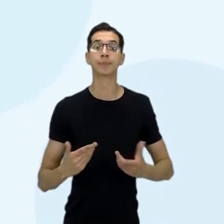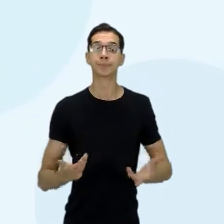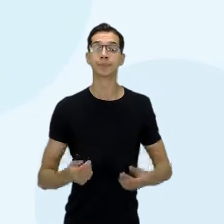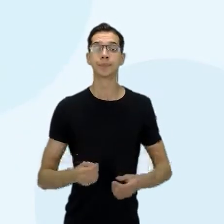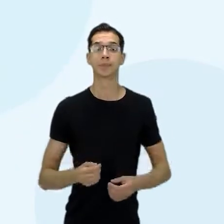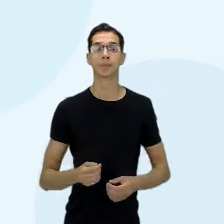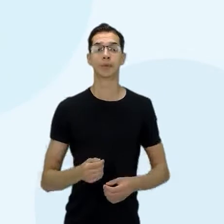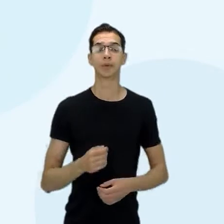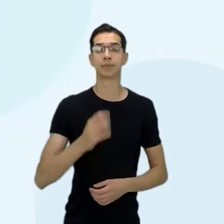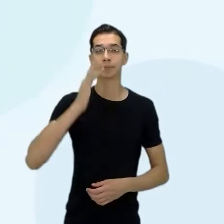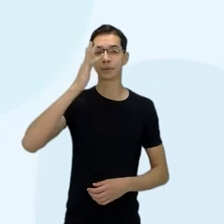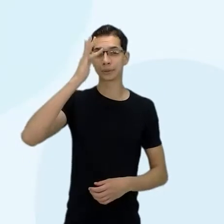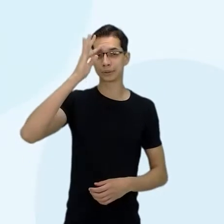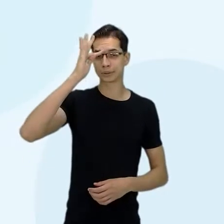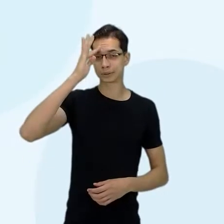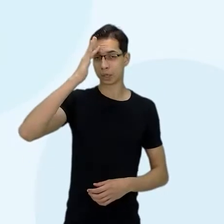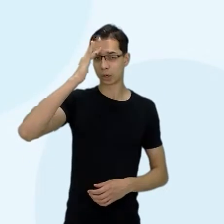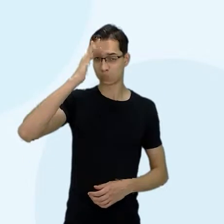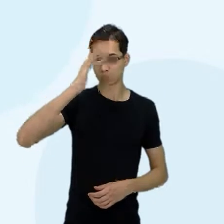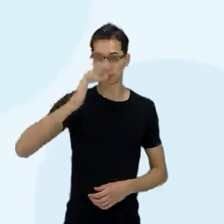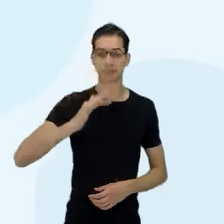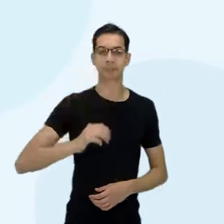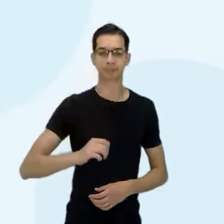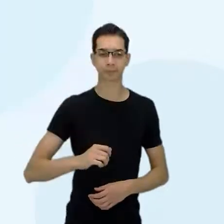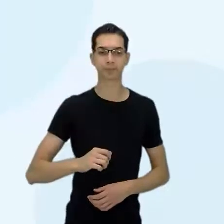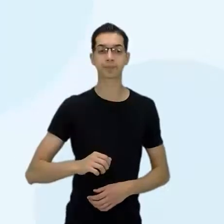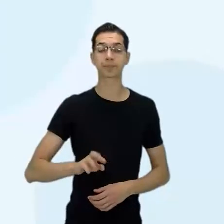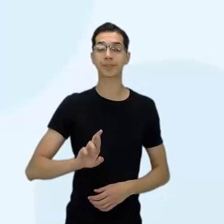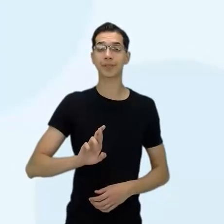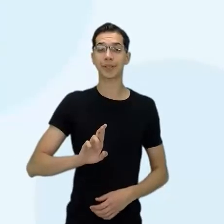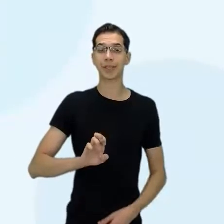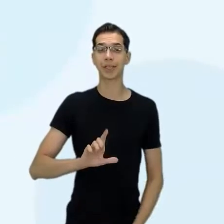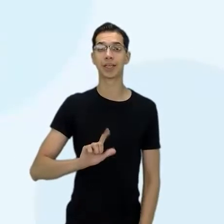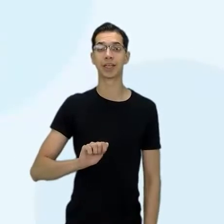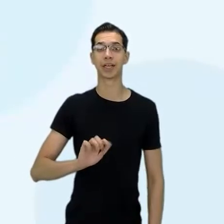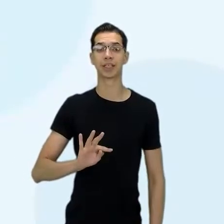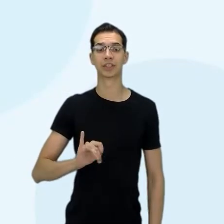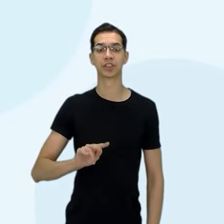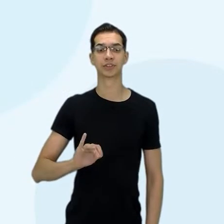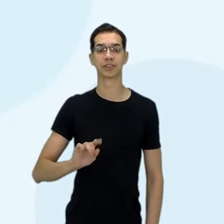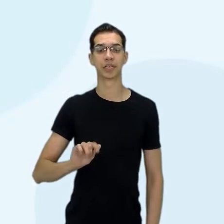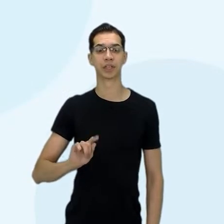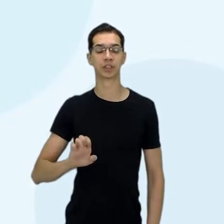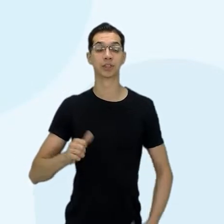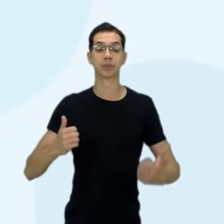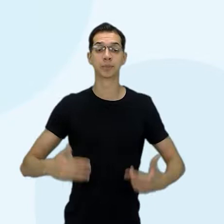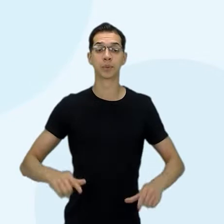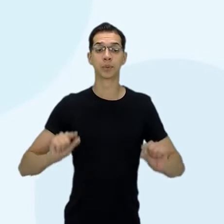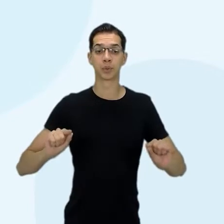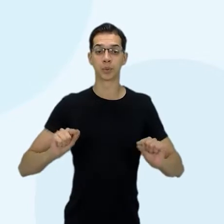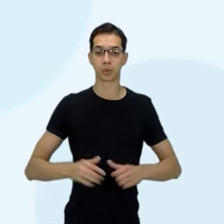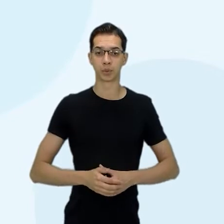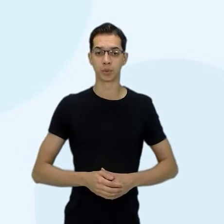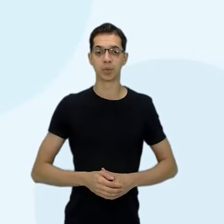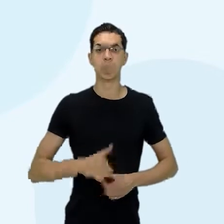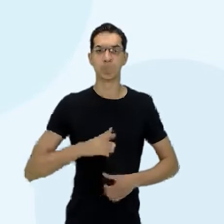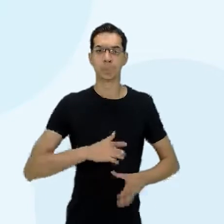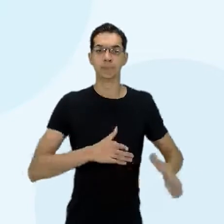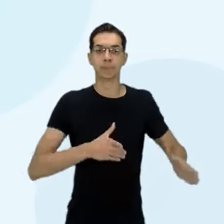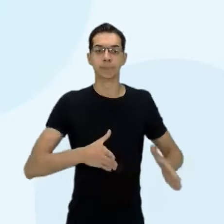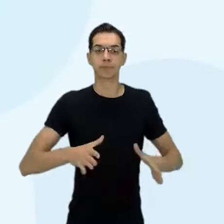relatividade mostra que o espaço e o tempo mudam, não são conceitos absolutos imutáveis, mas